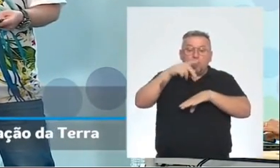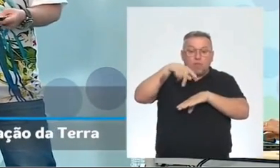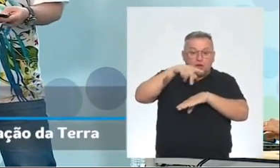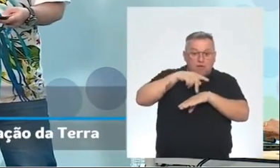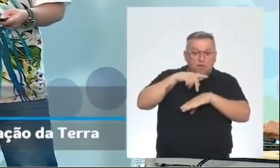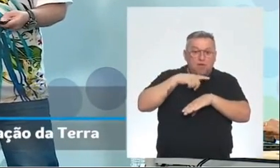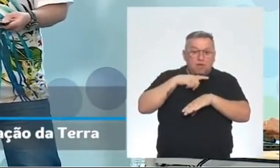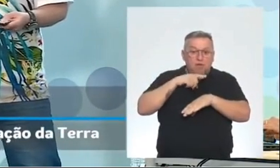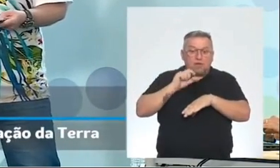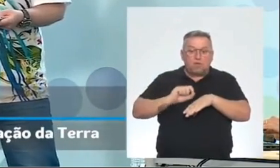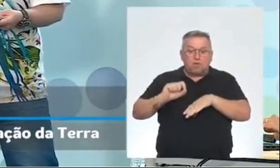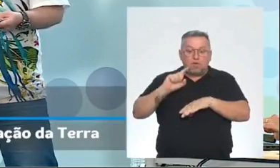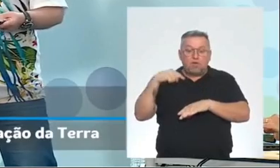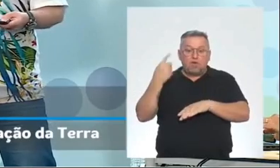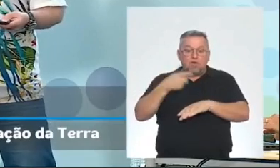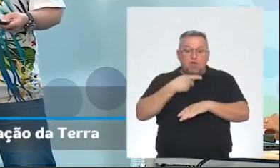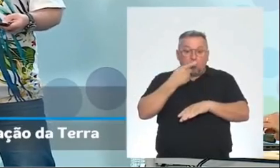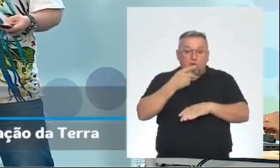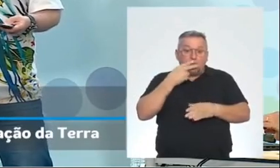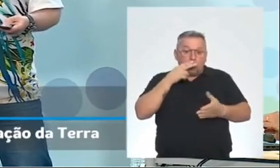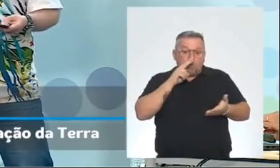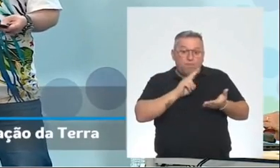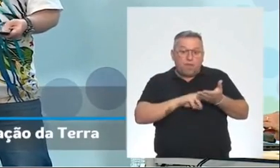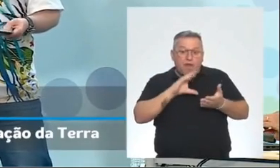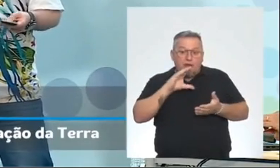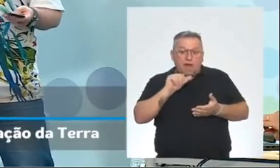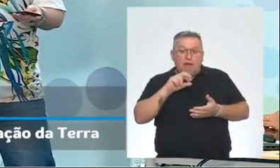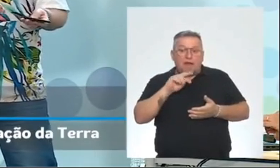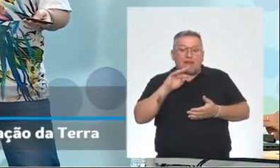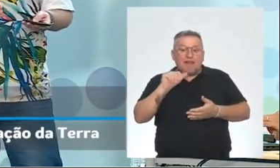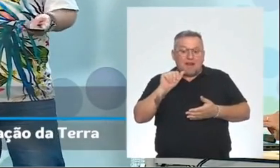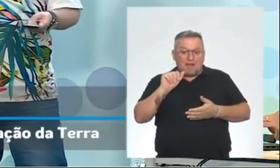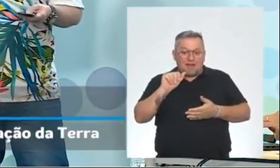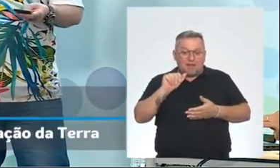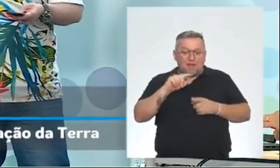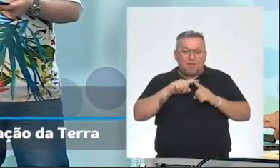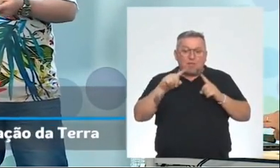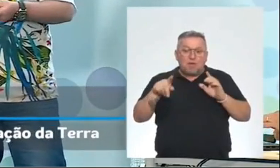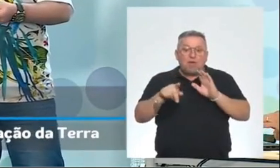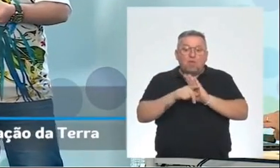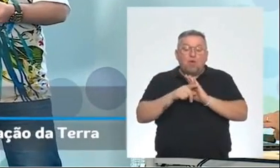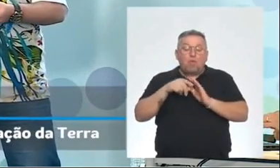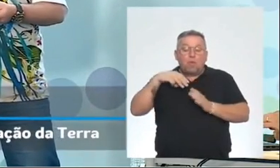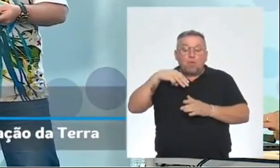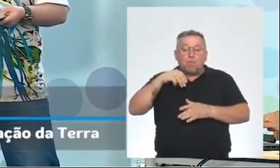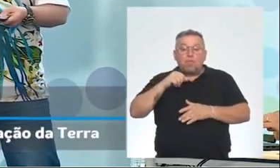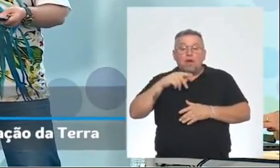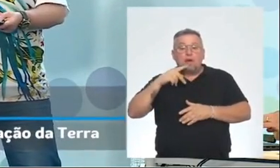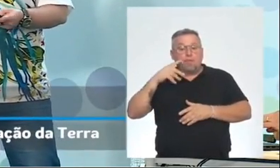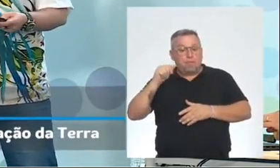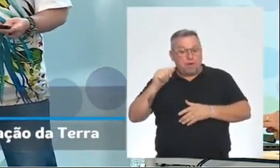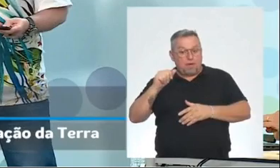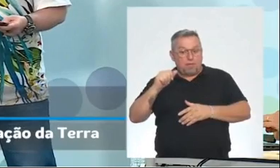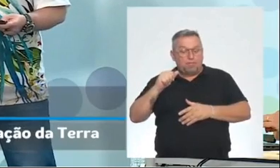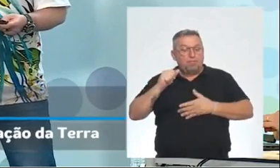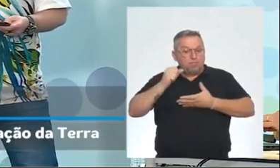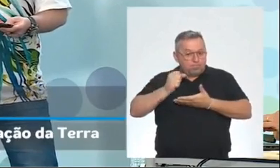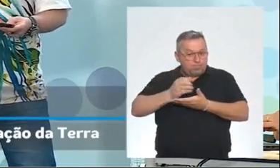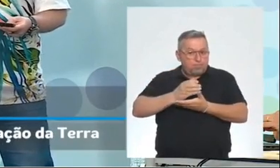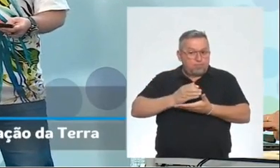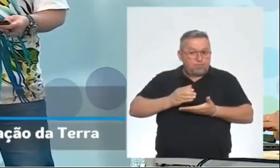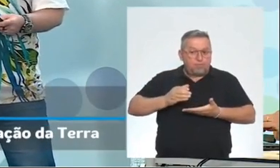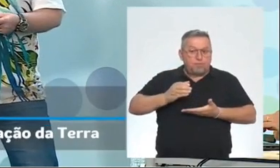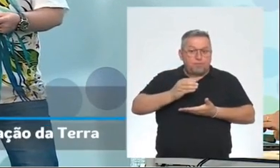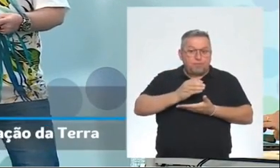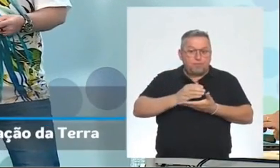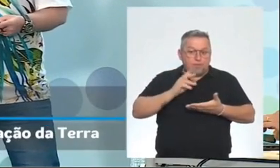essa questão, por isso que nós falamos cartas topográficas, que é essa relação desse elemento, que é o caso aí de elementos que